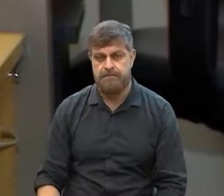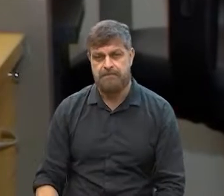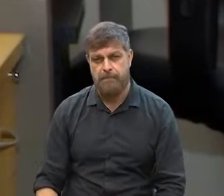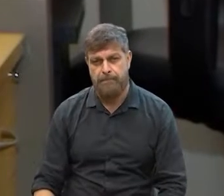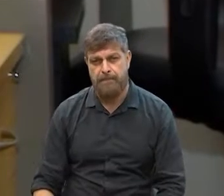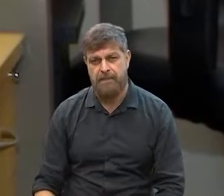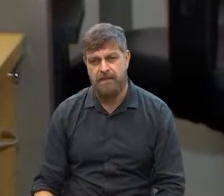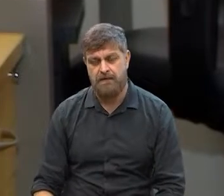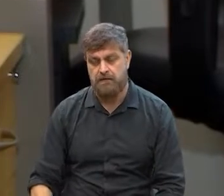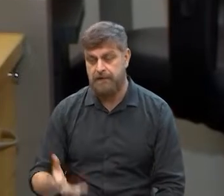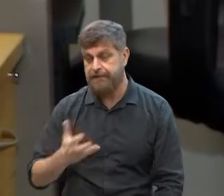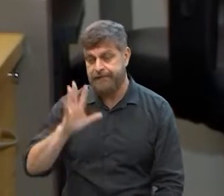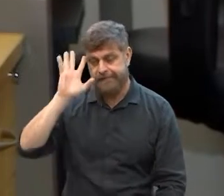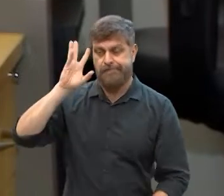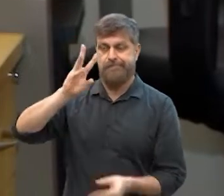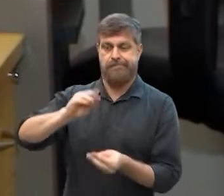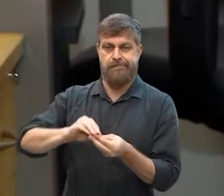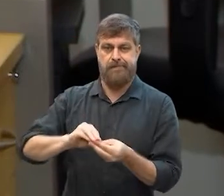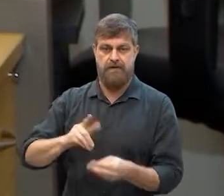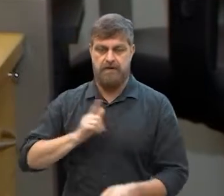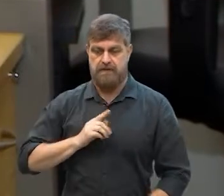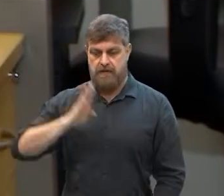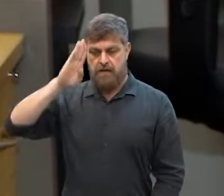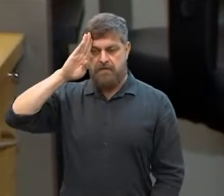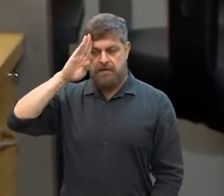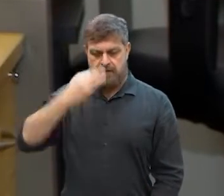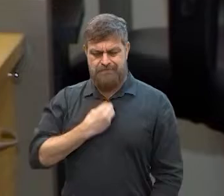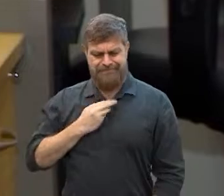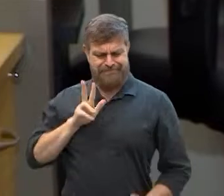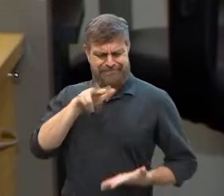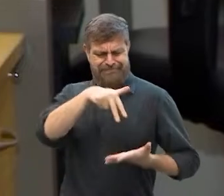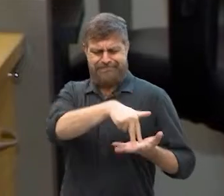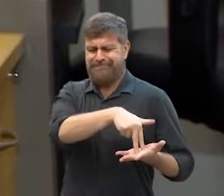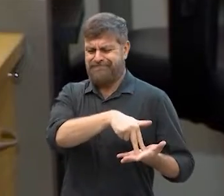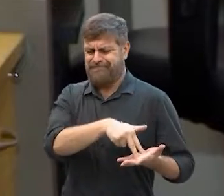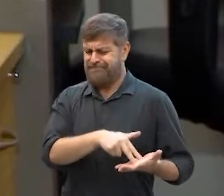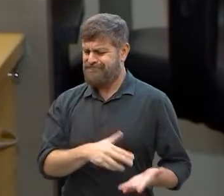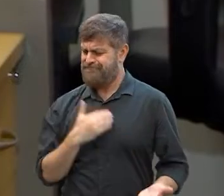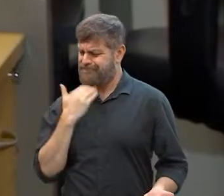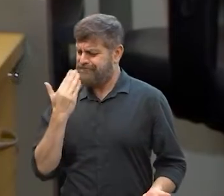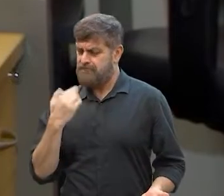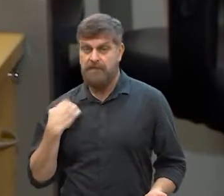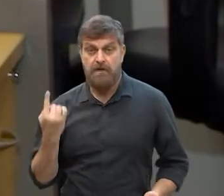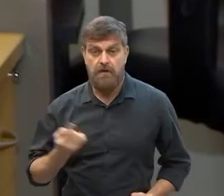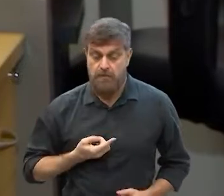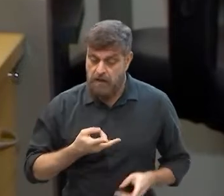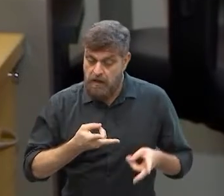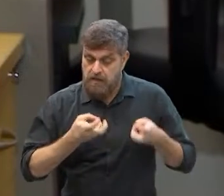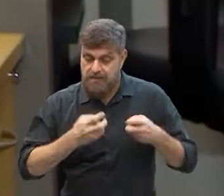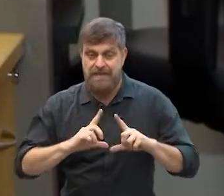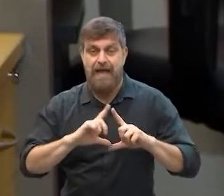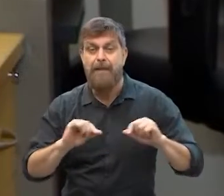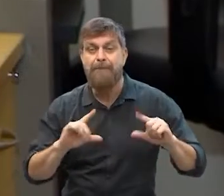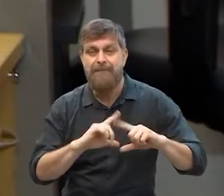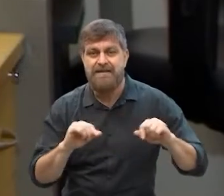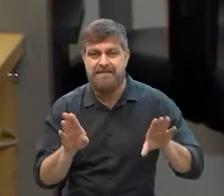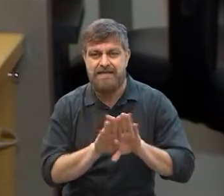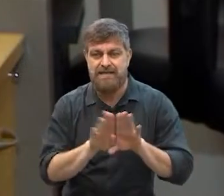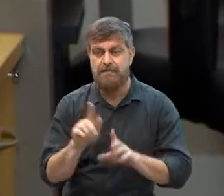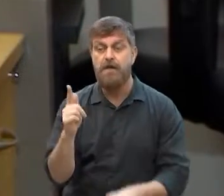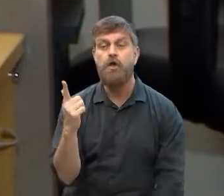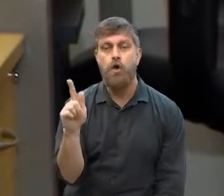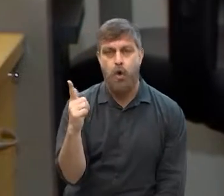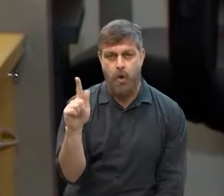querem dar uma solução que seria essa presença dos militares. E aí, o que nós temos visto em Brasília e em